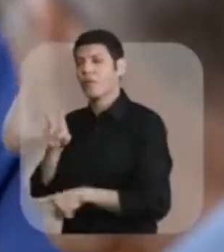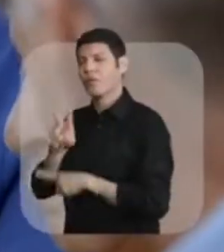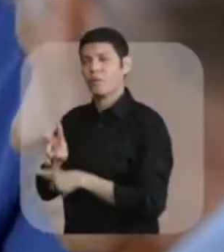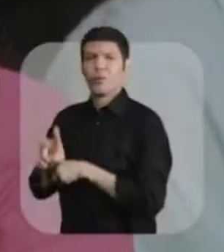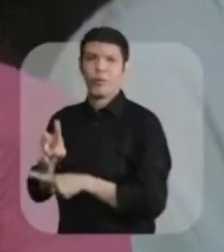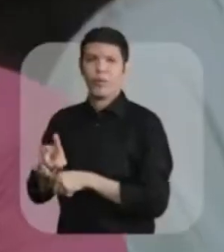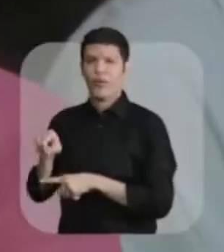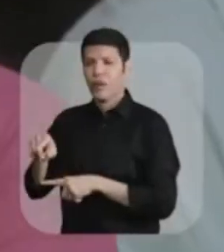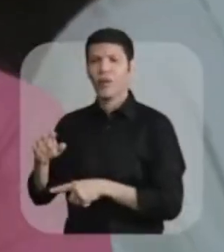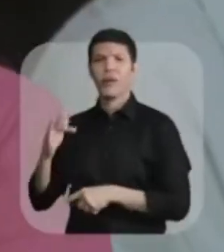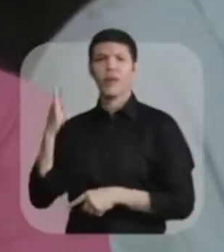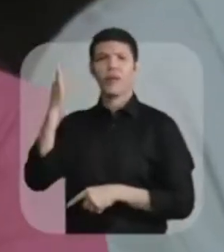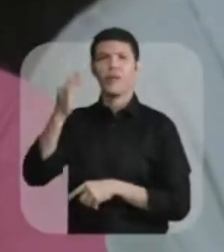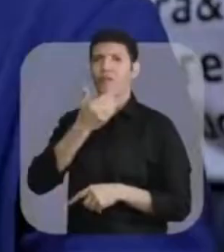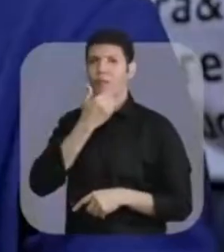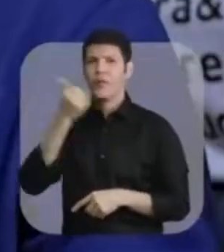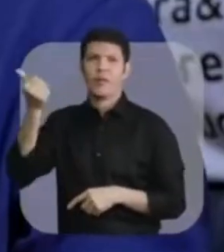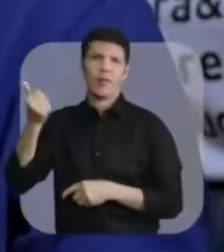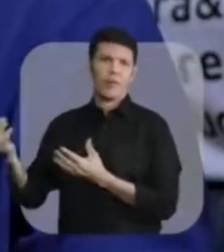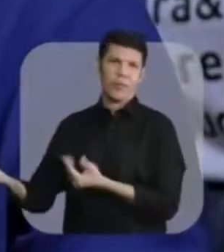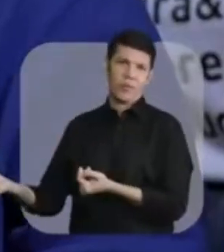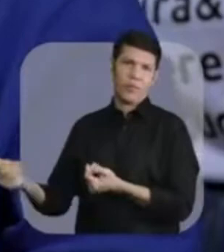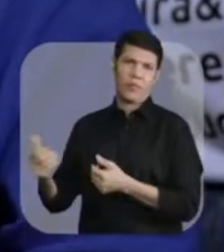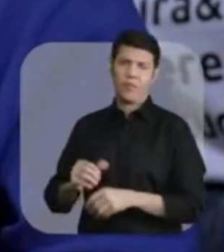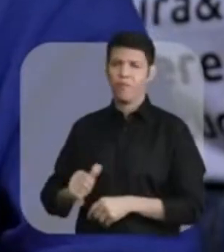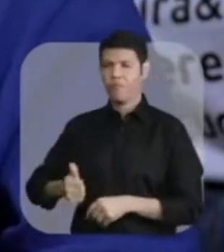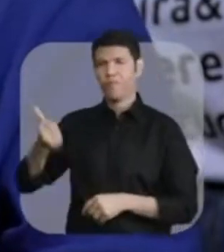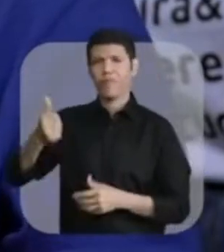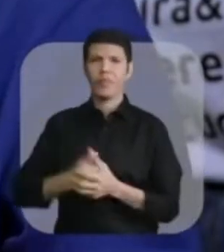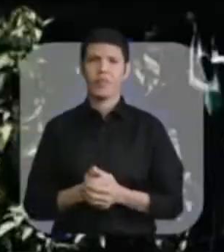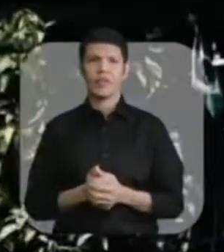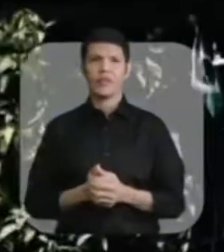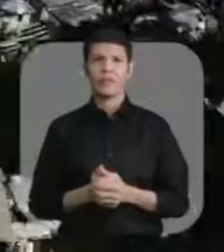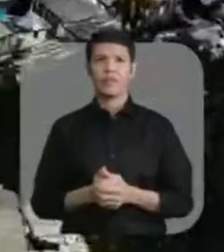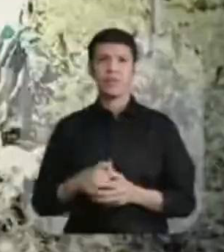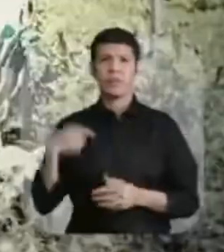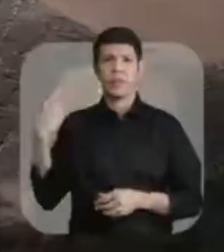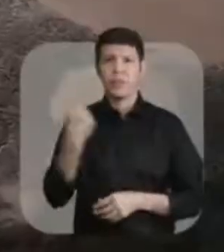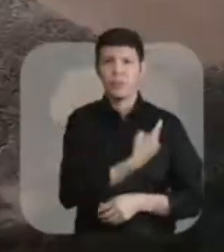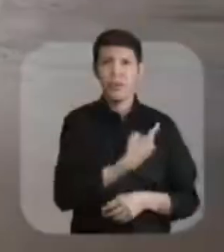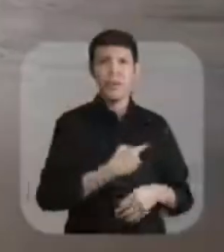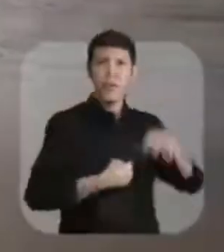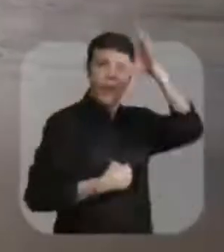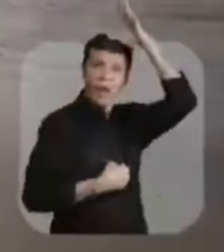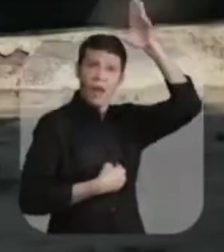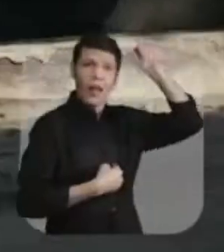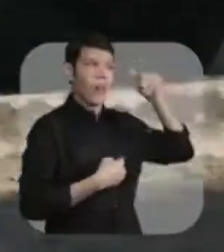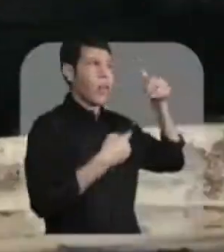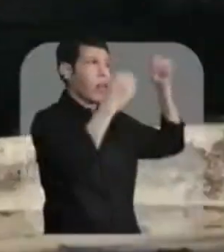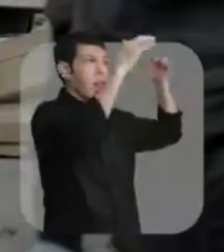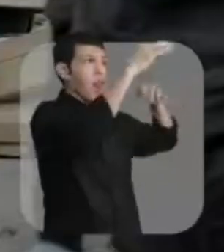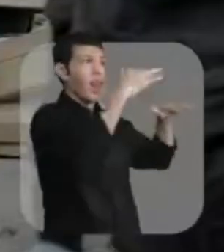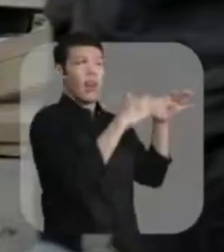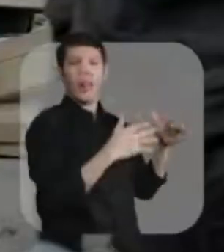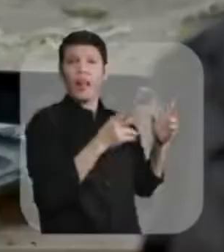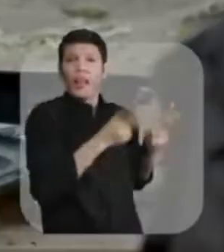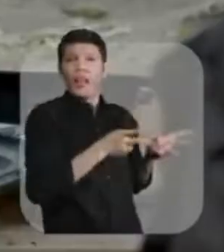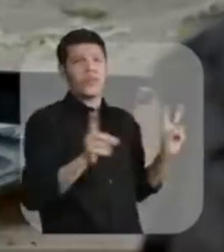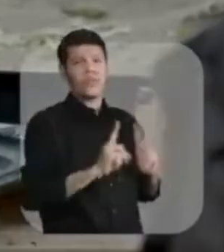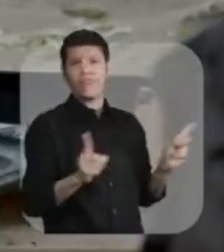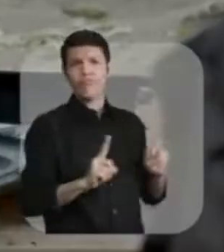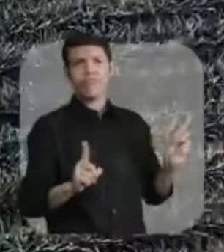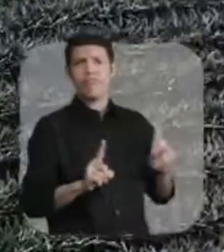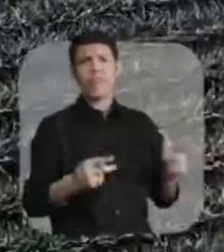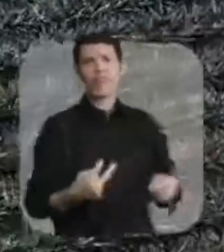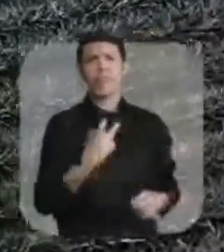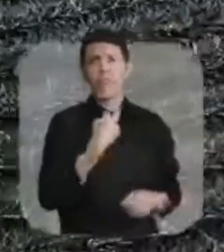cuidar das pessoas e dar um futuro melhor para os nossos jovens. Não posso deixar meu Amazonas do jeito